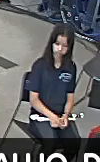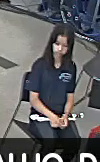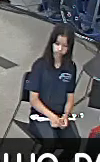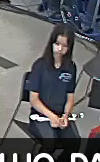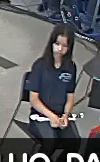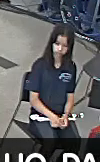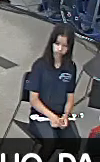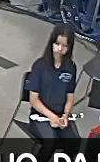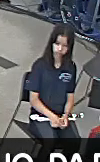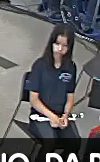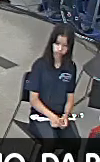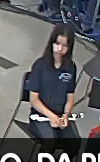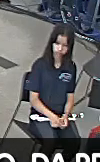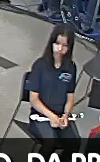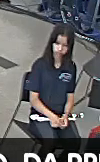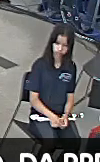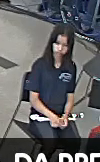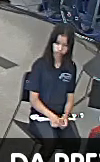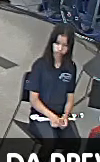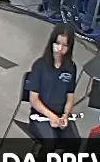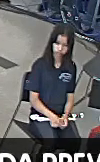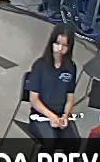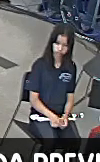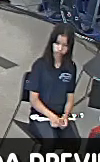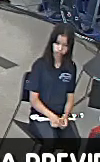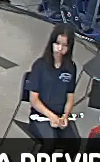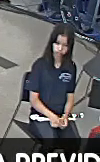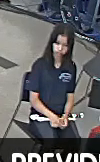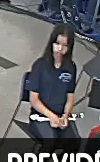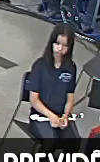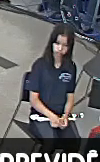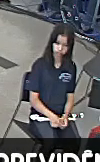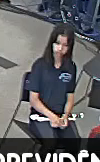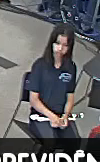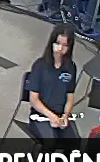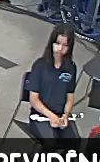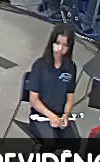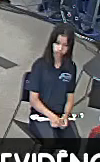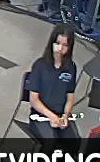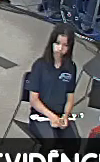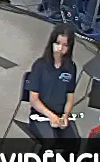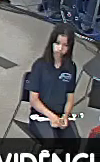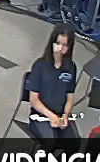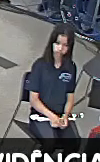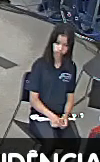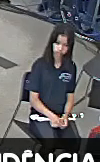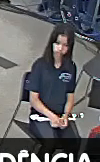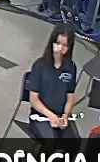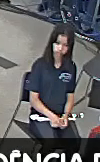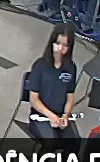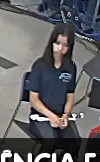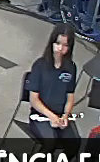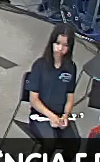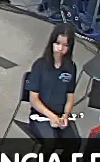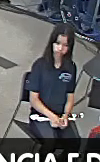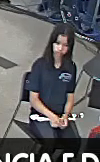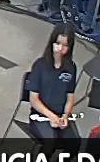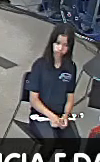mesmos a sua voz, como estes e estas jovens expressam